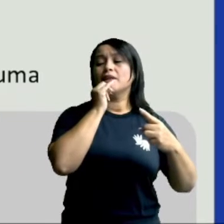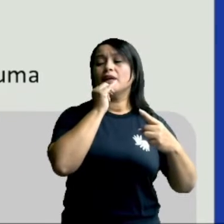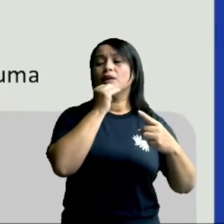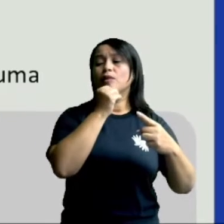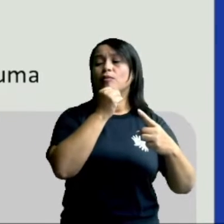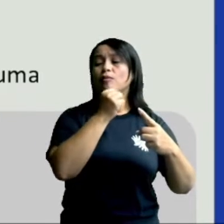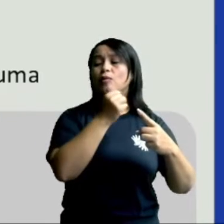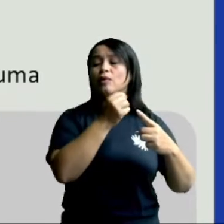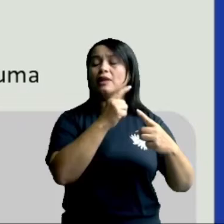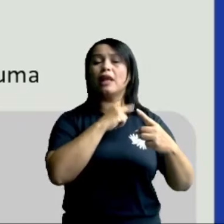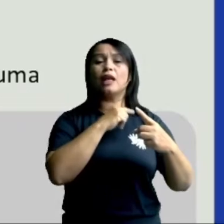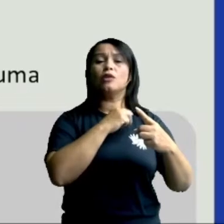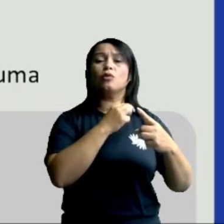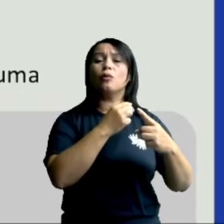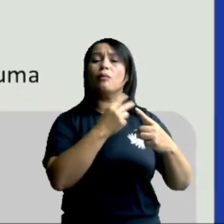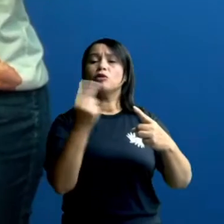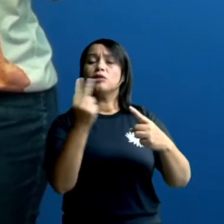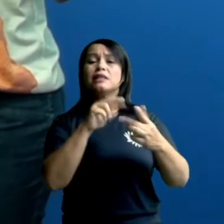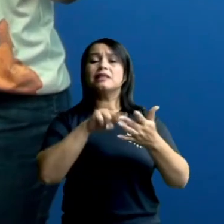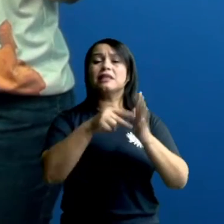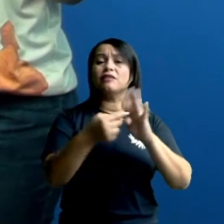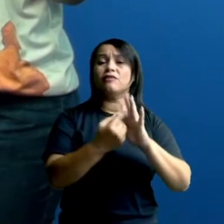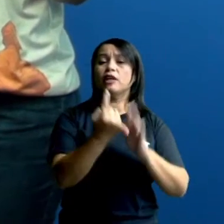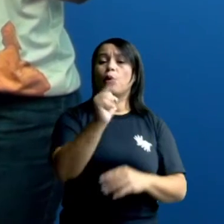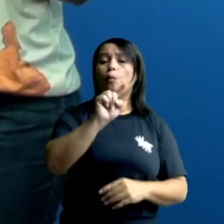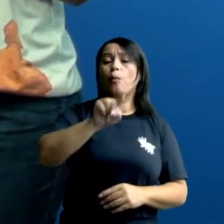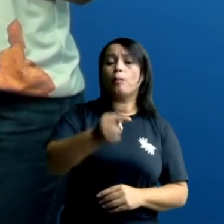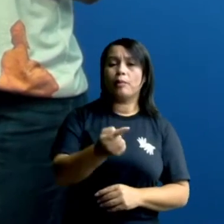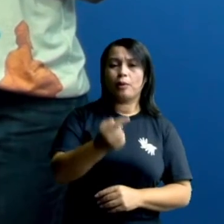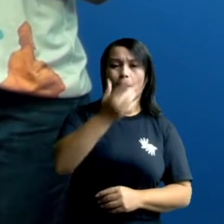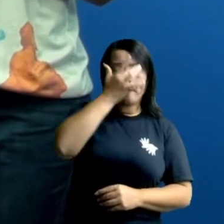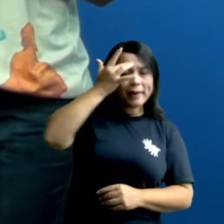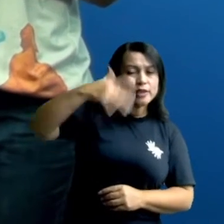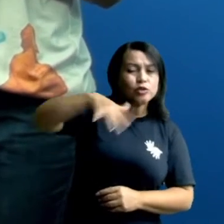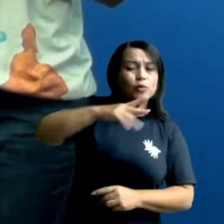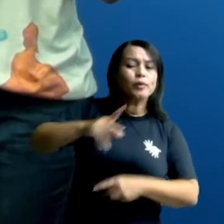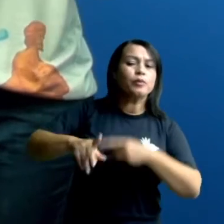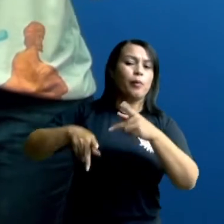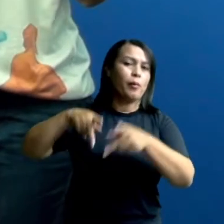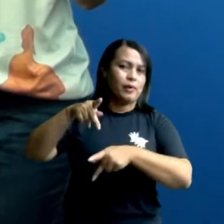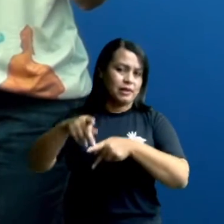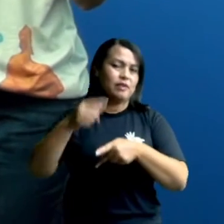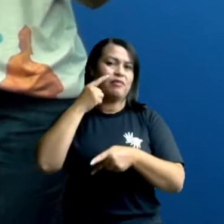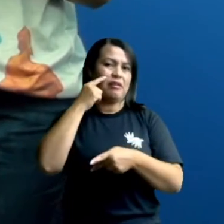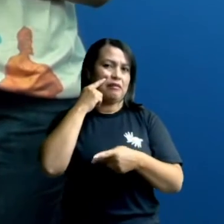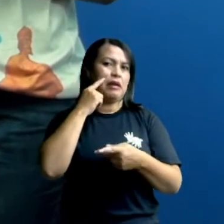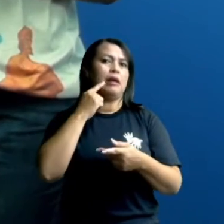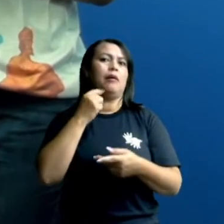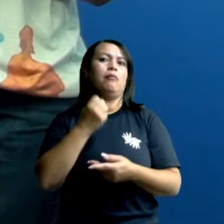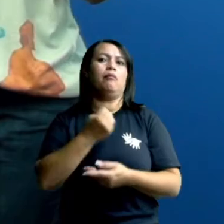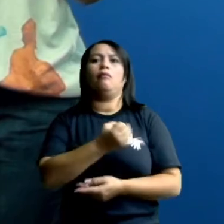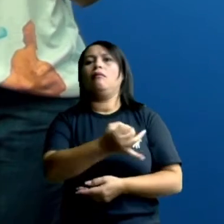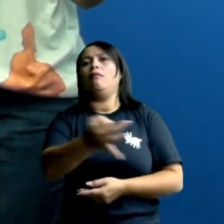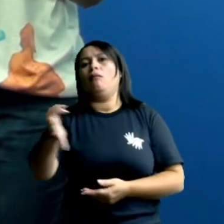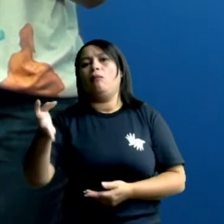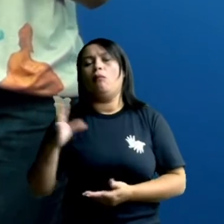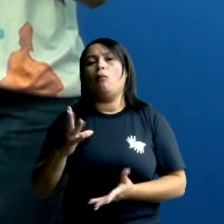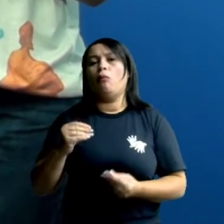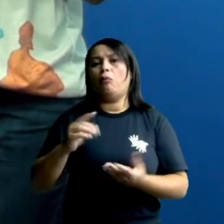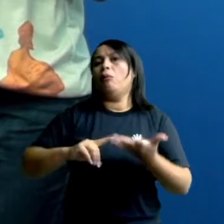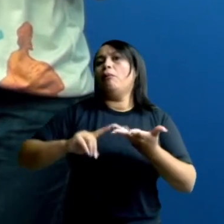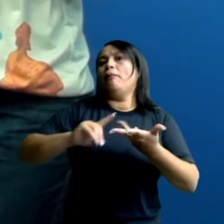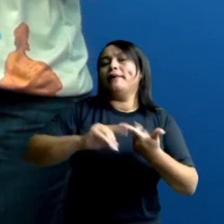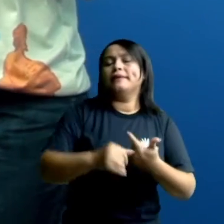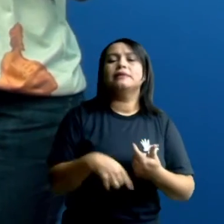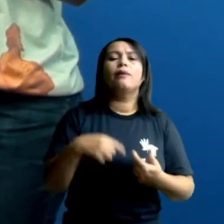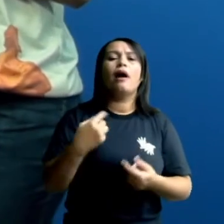que ela é por 1000. No ambiente de 1000 pessoas, porque população a gente vai ver milhares, né, de pessoas, então por 1000. Então